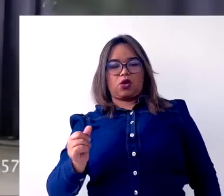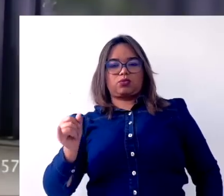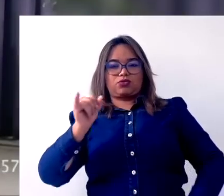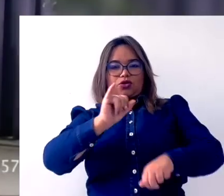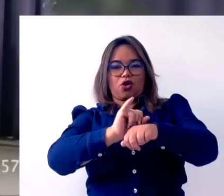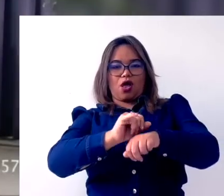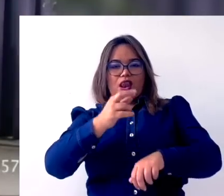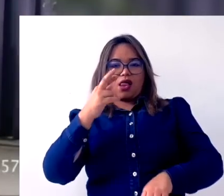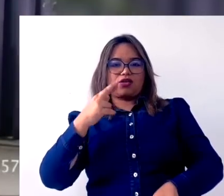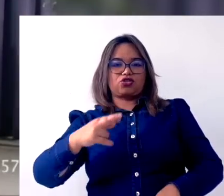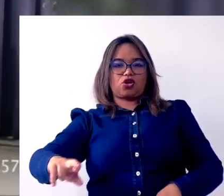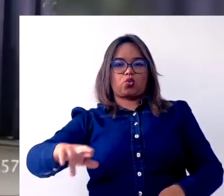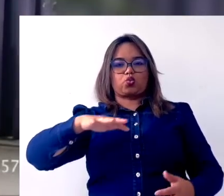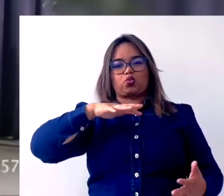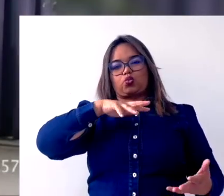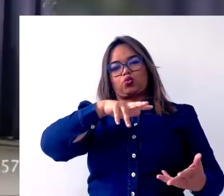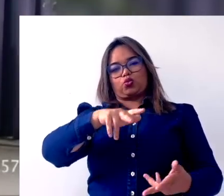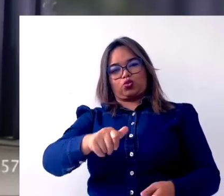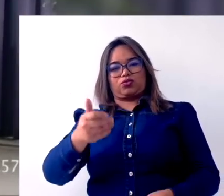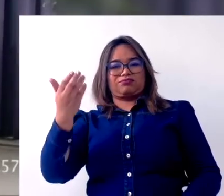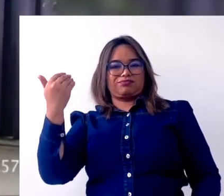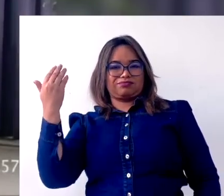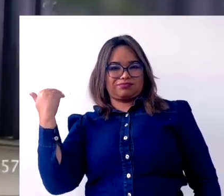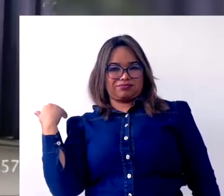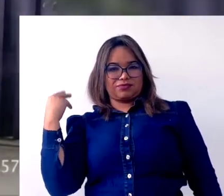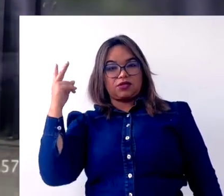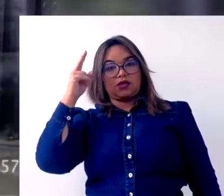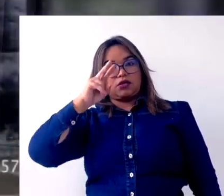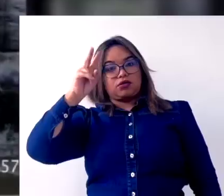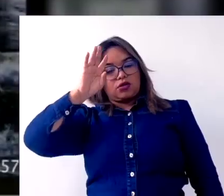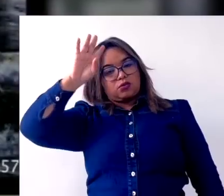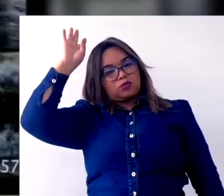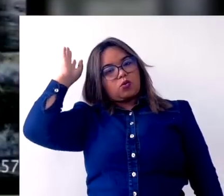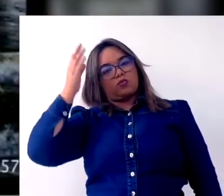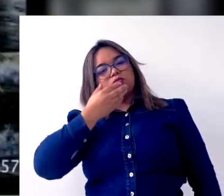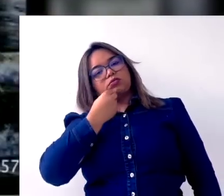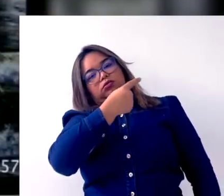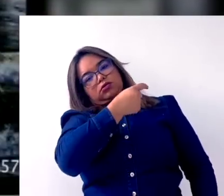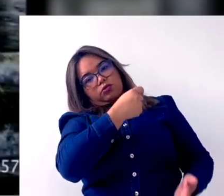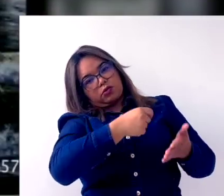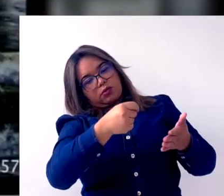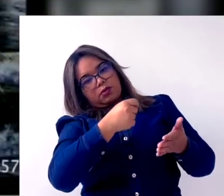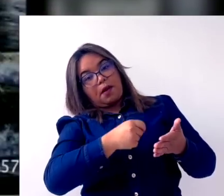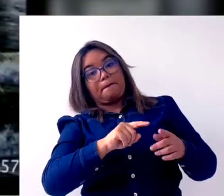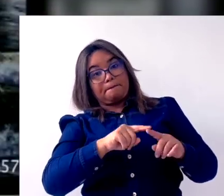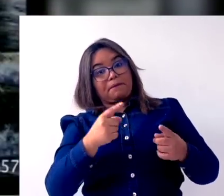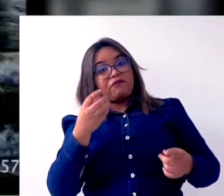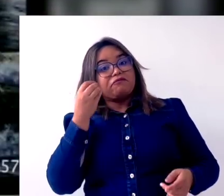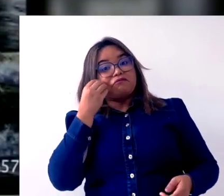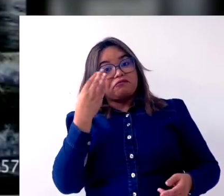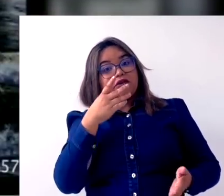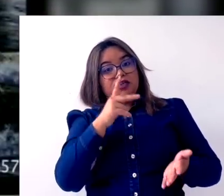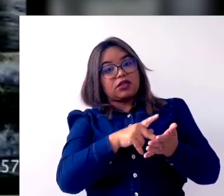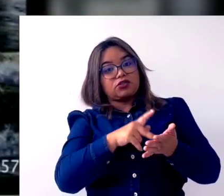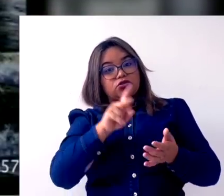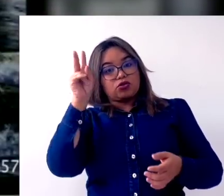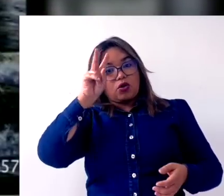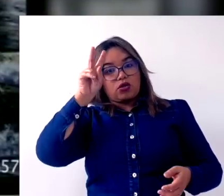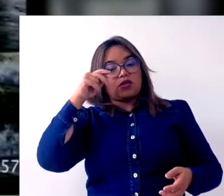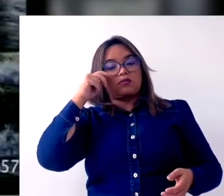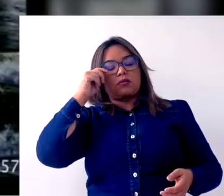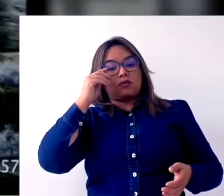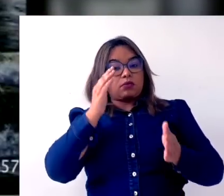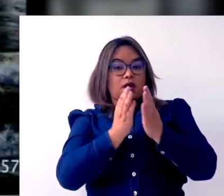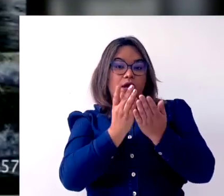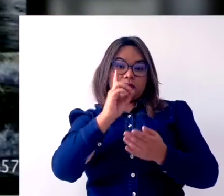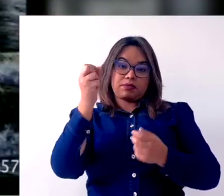capital religiosa do mundo civilizado. Essa é a história romana de Abbott. Isso é um fato, história. A Bíblia